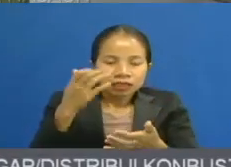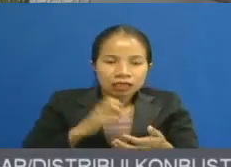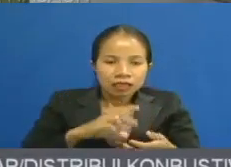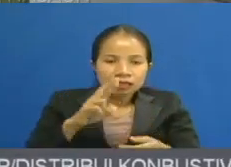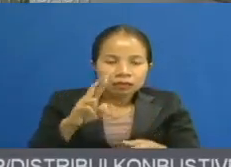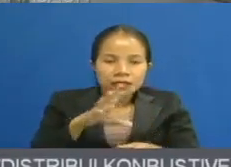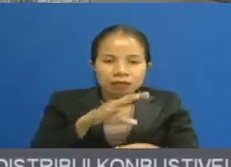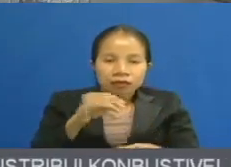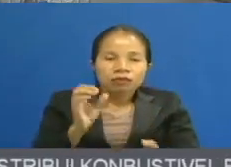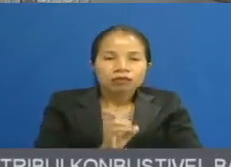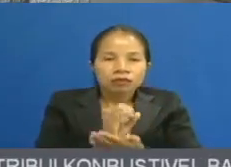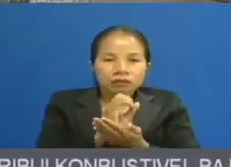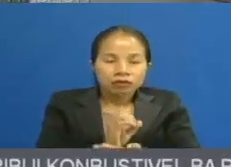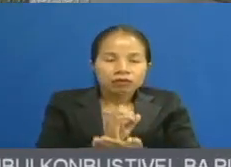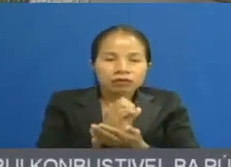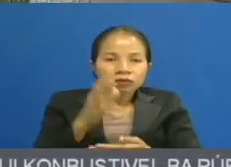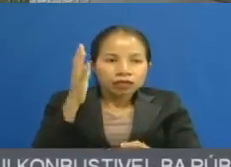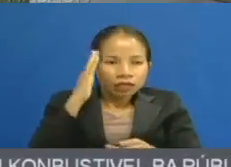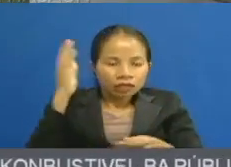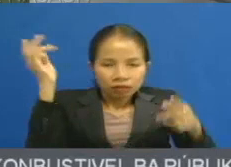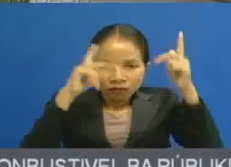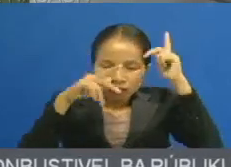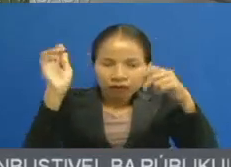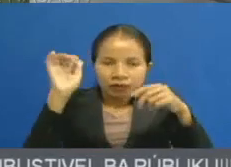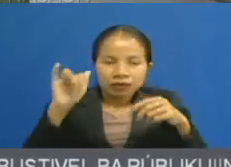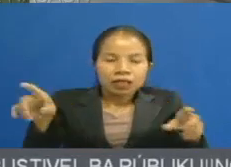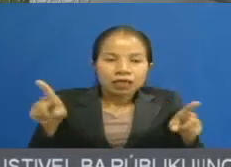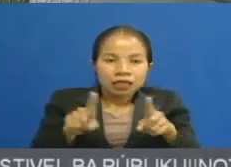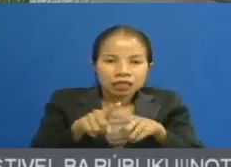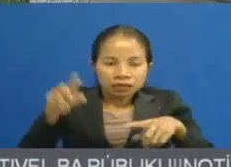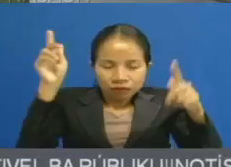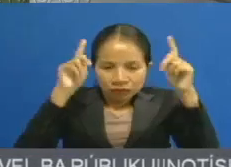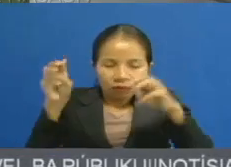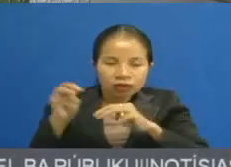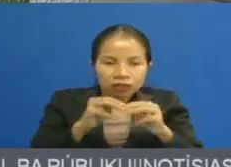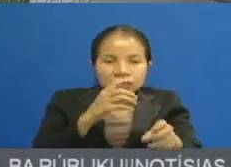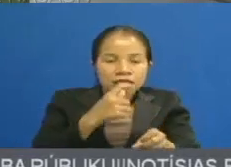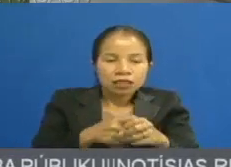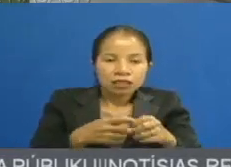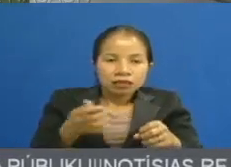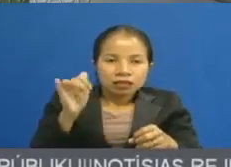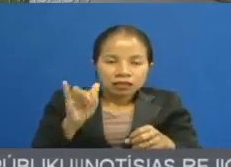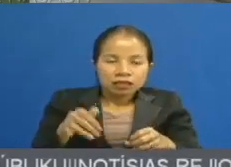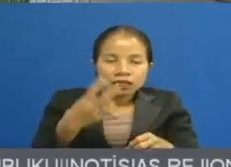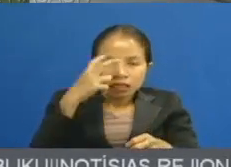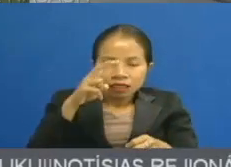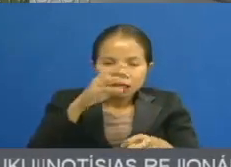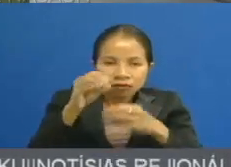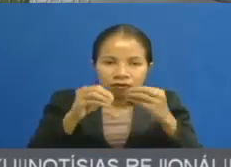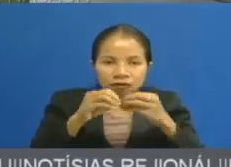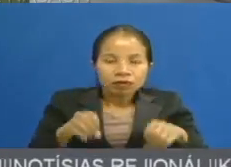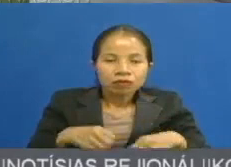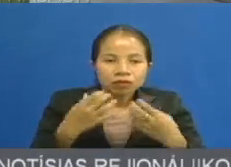Romos e a Oikusi, o identifica assuntos se nebema liga o impacto do mudança climática. Então se neba se identifica com a ba